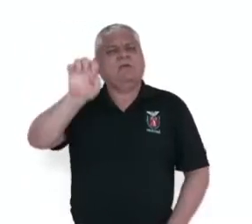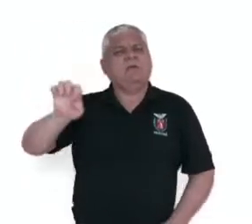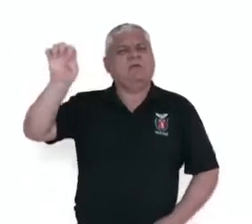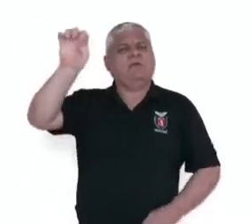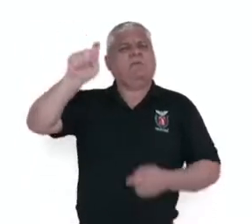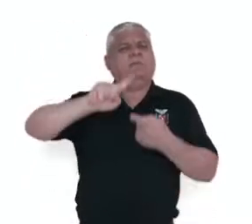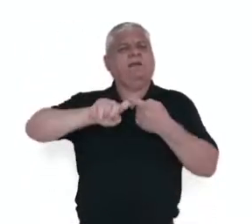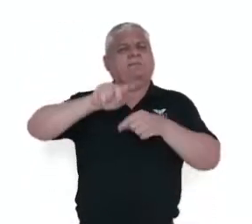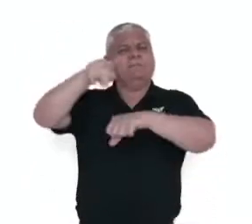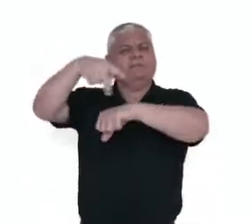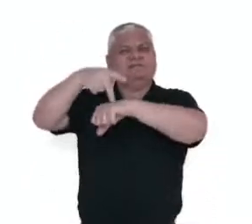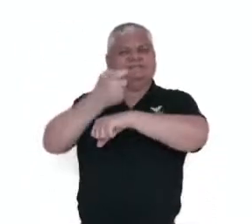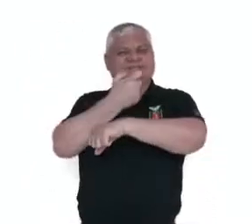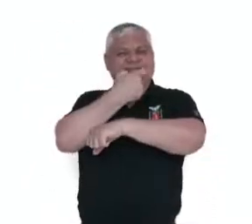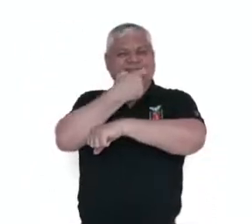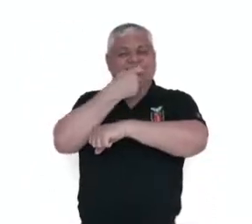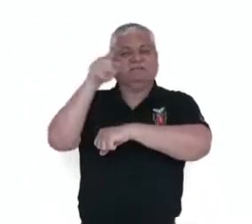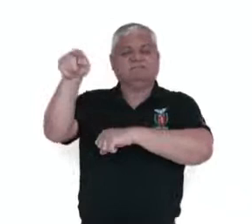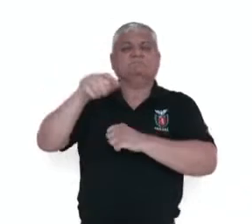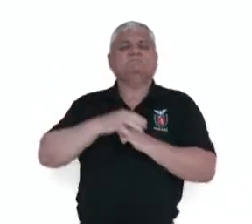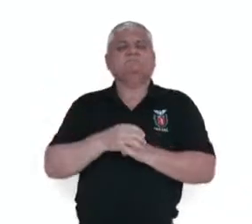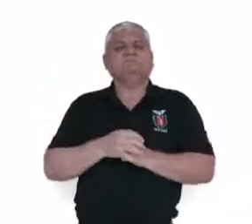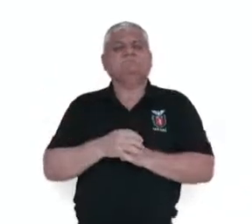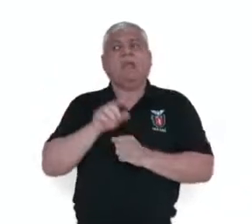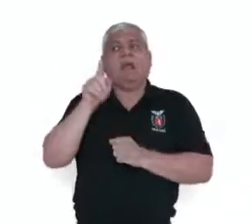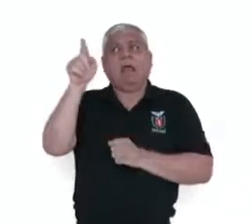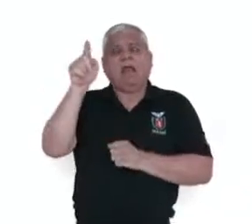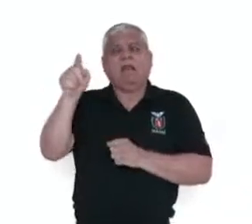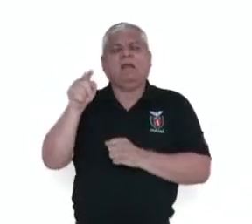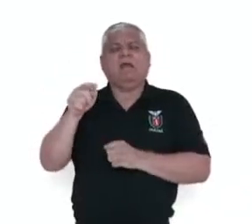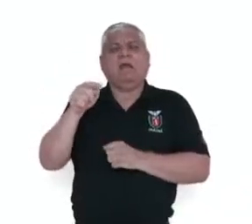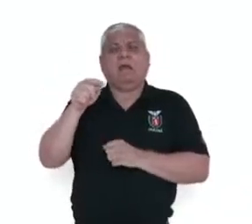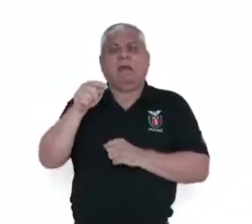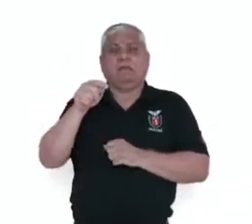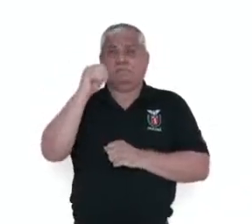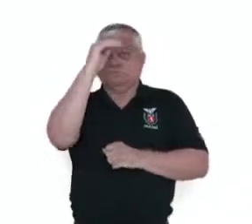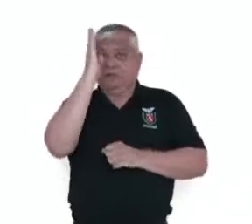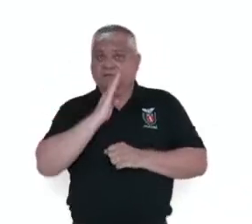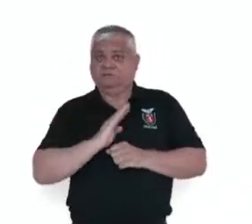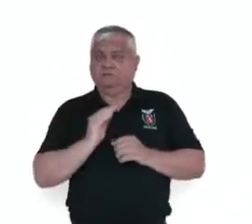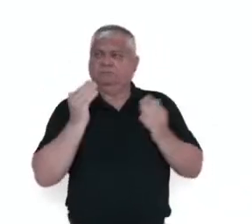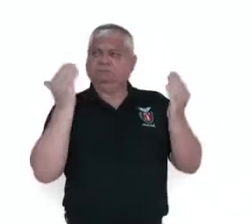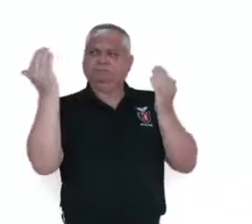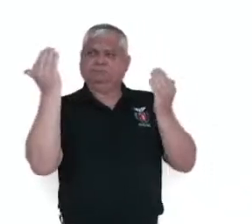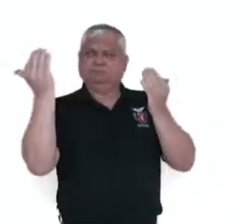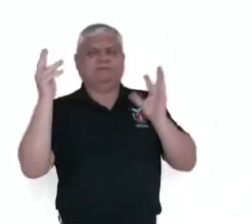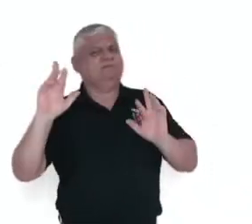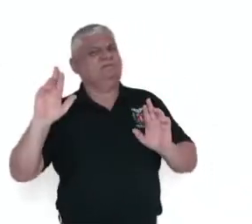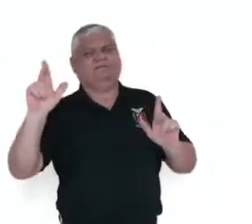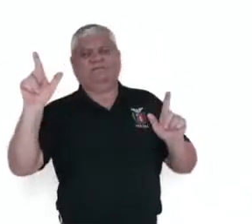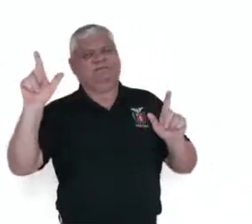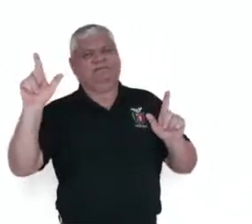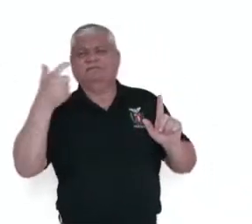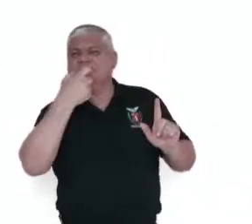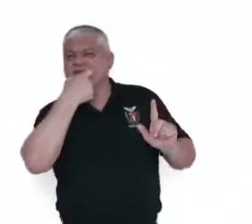Inglaterra. No entanto, o processo político brasileiro é diferente do caso inglês.